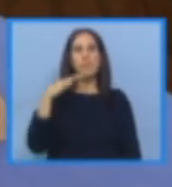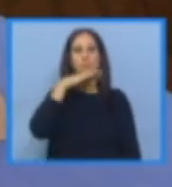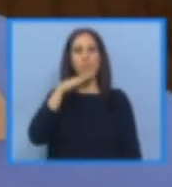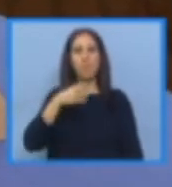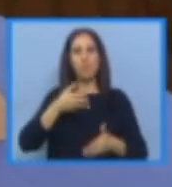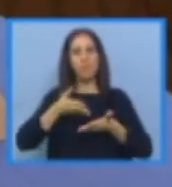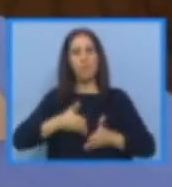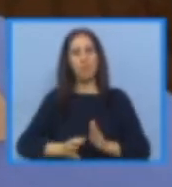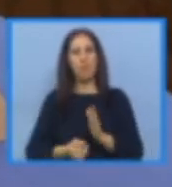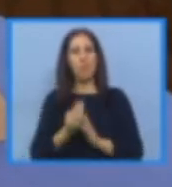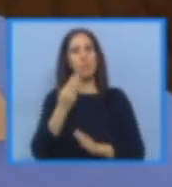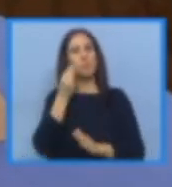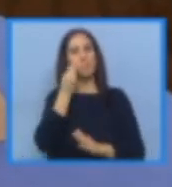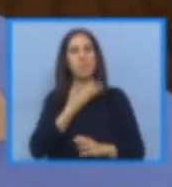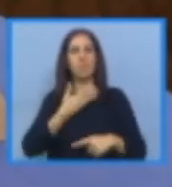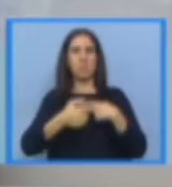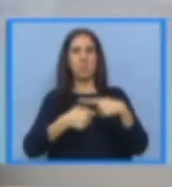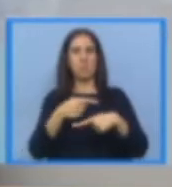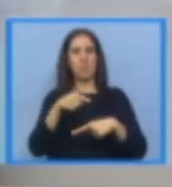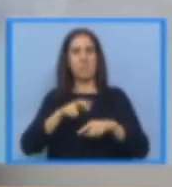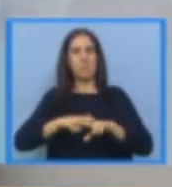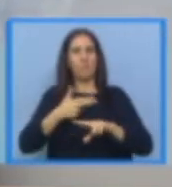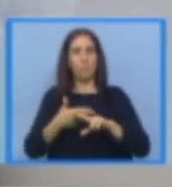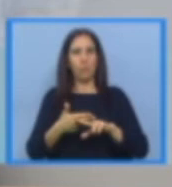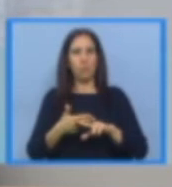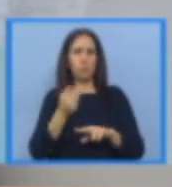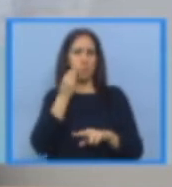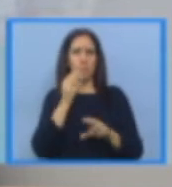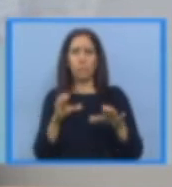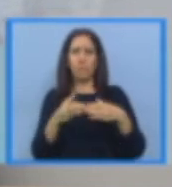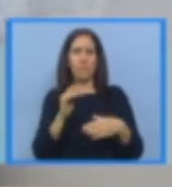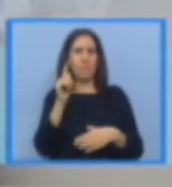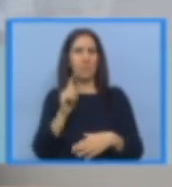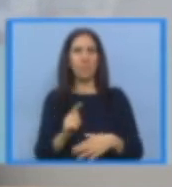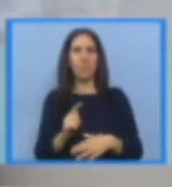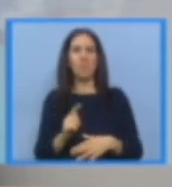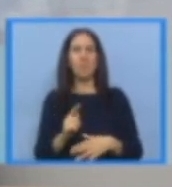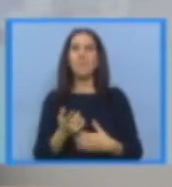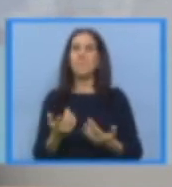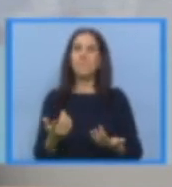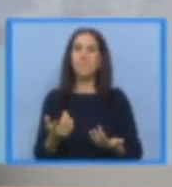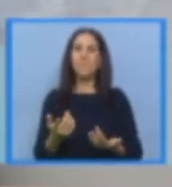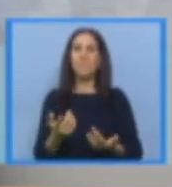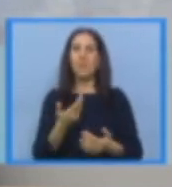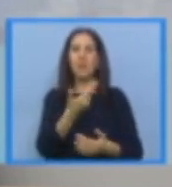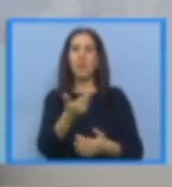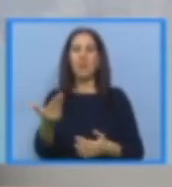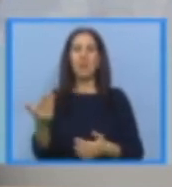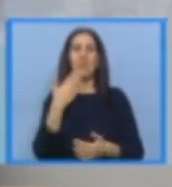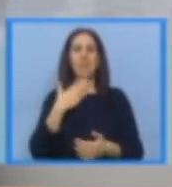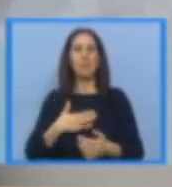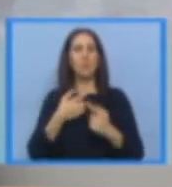com uma tradição e reforçam aí, não é, também na prática da comunidade de fé, esses elementos que às vezes nos